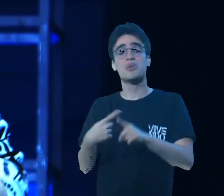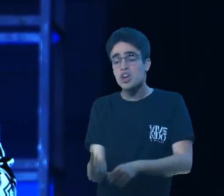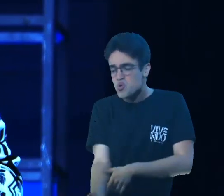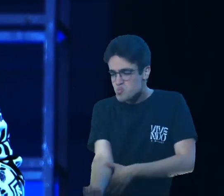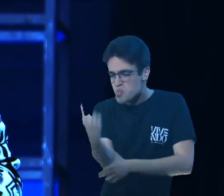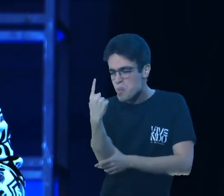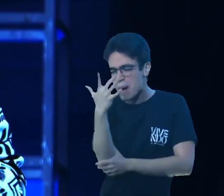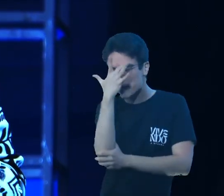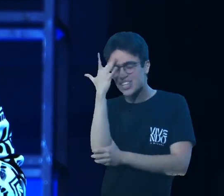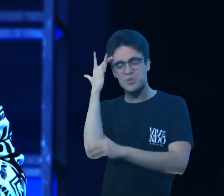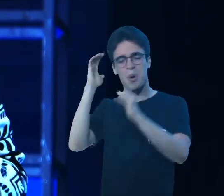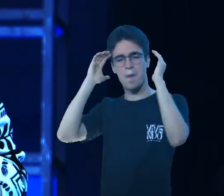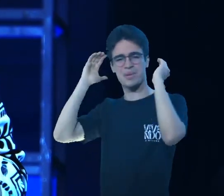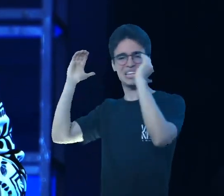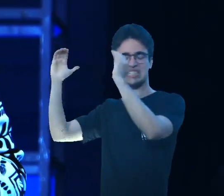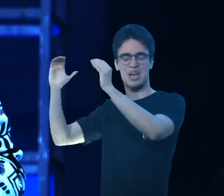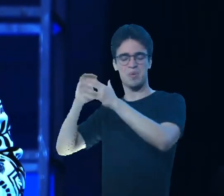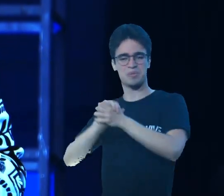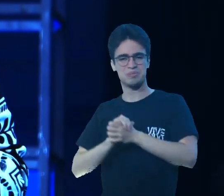uma única pessoa.